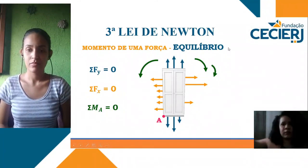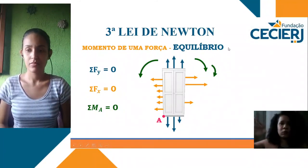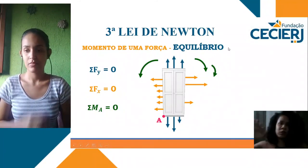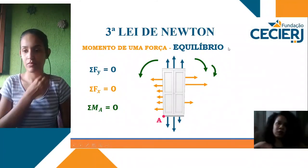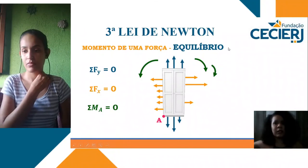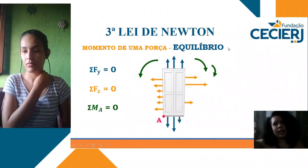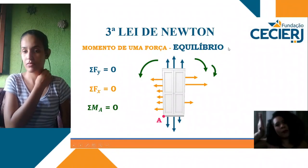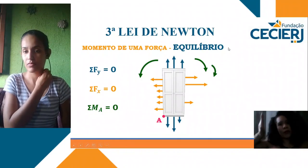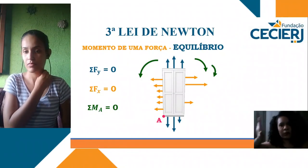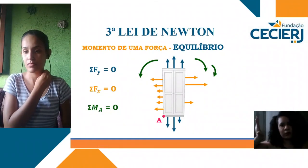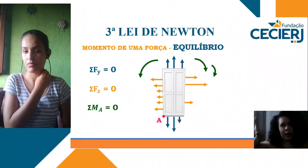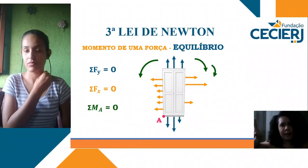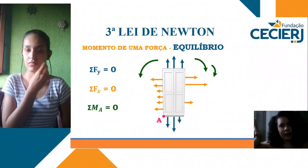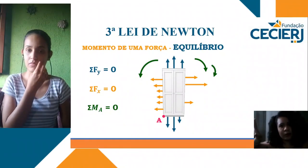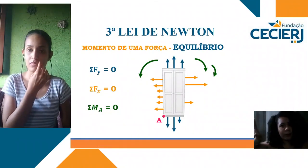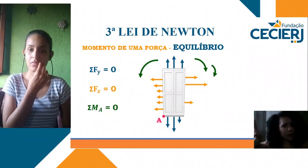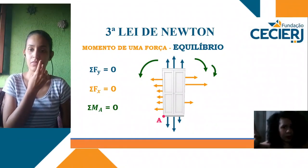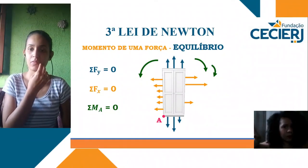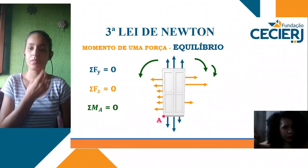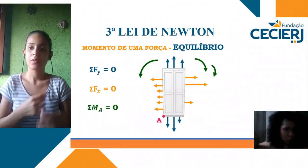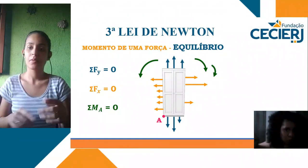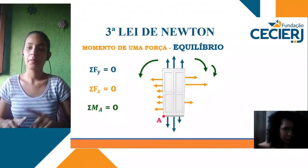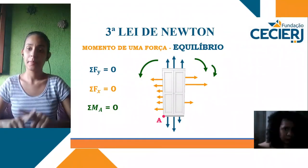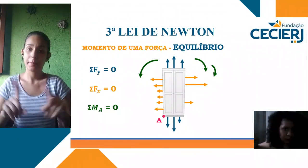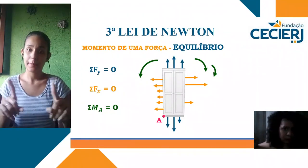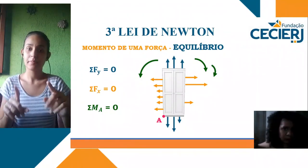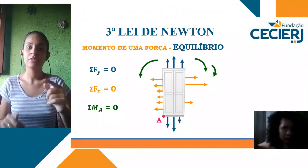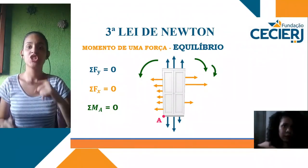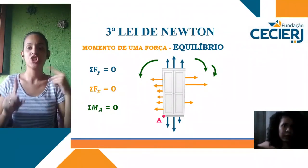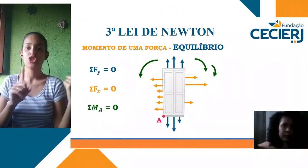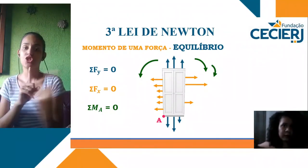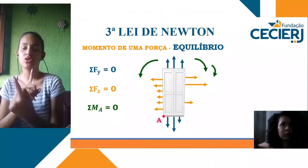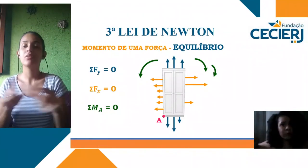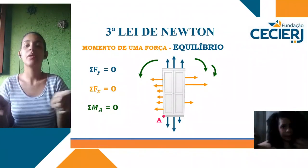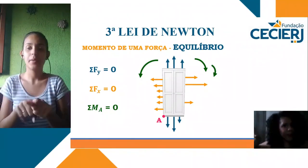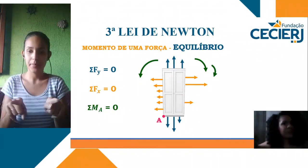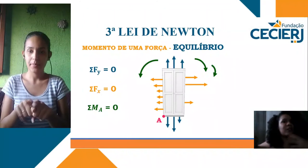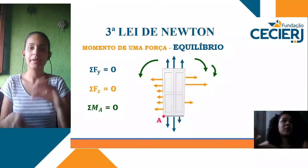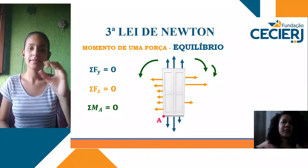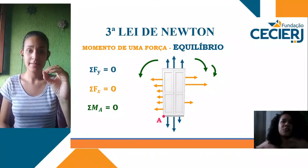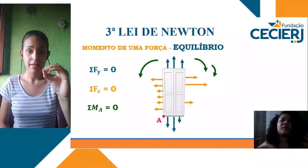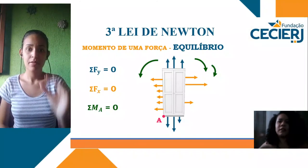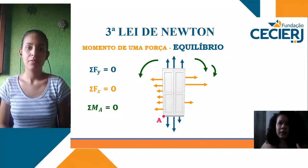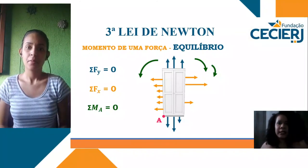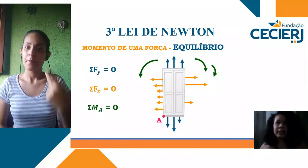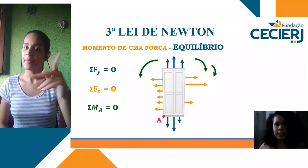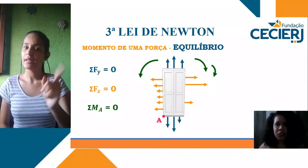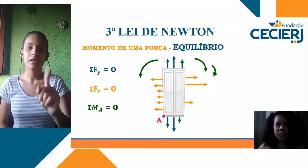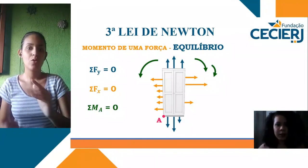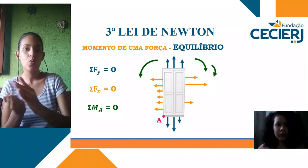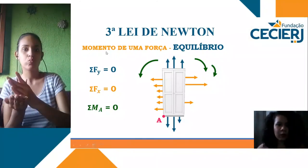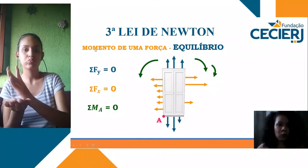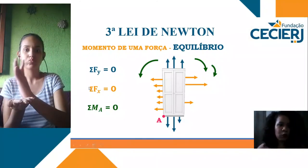todo segurando ali, apoiando no armário, que pode ser que o armário tombe, ok? Então, depende aí como é que a gente vai ter